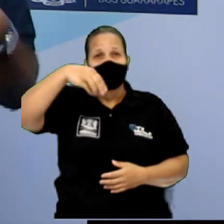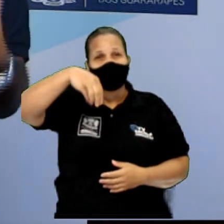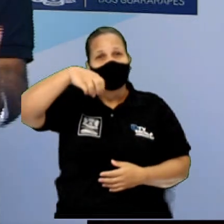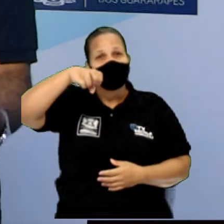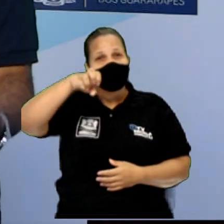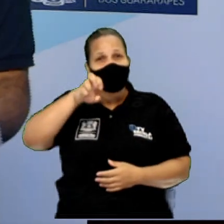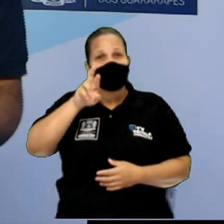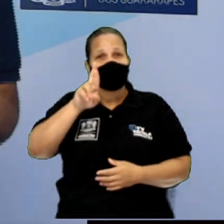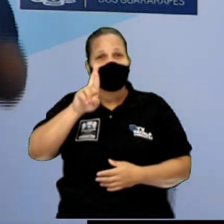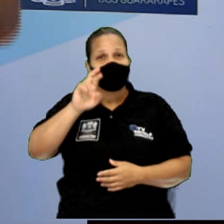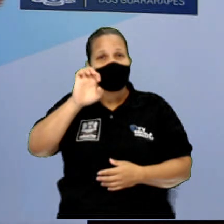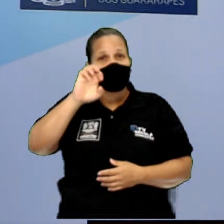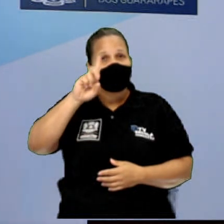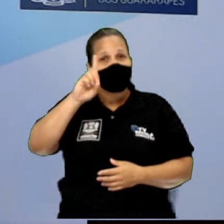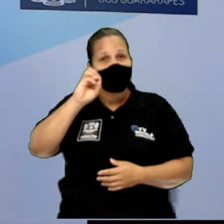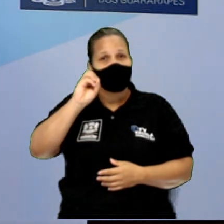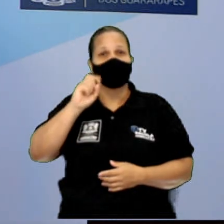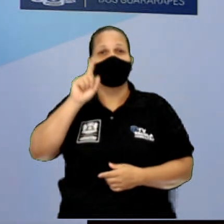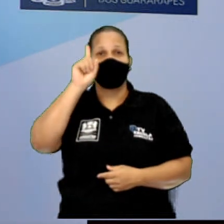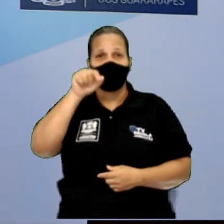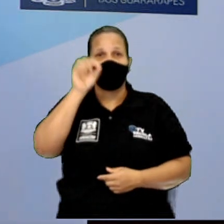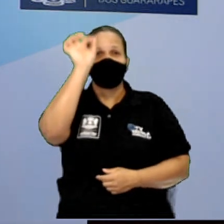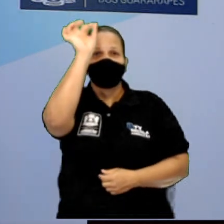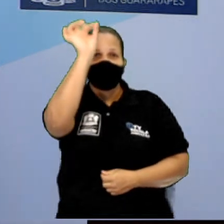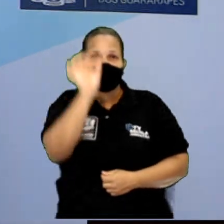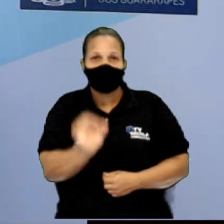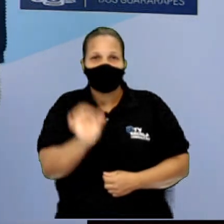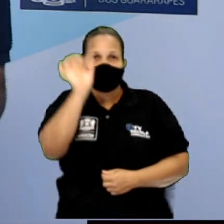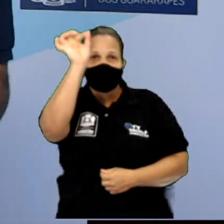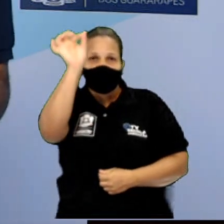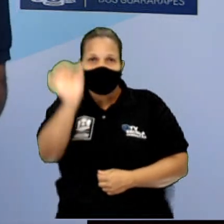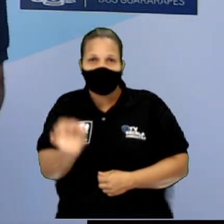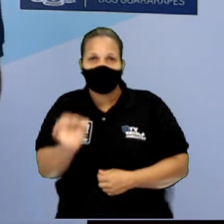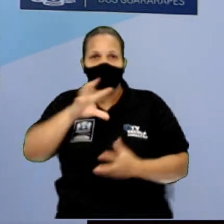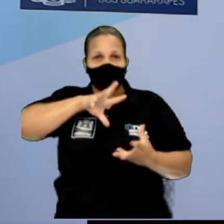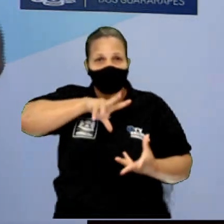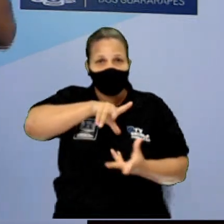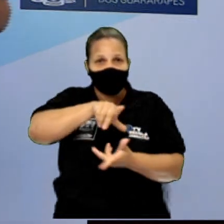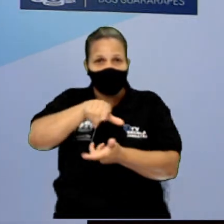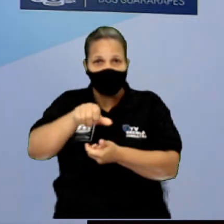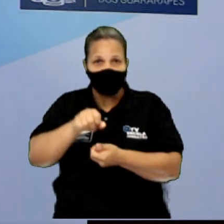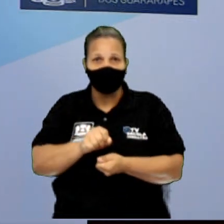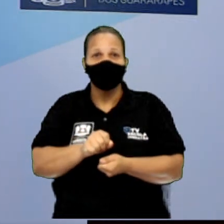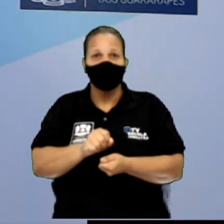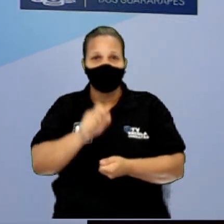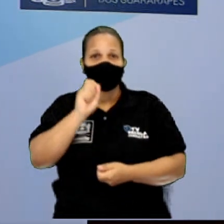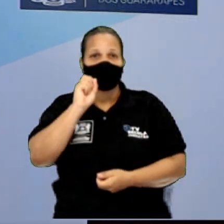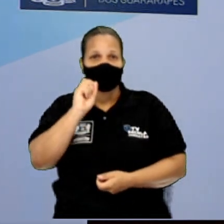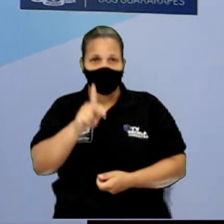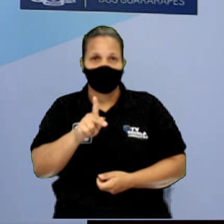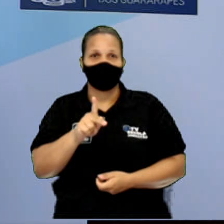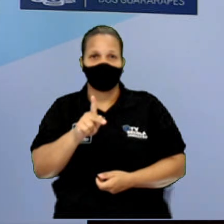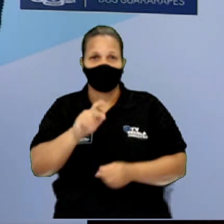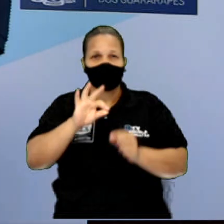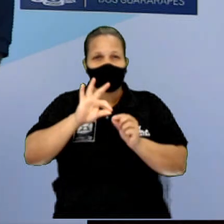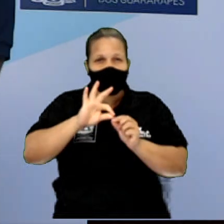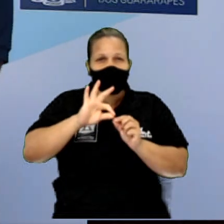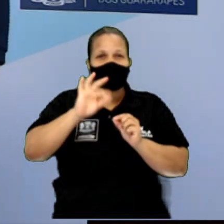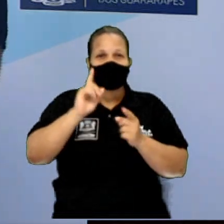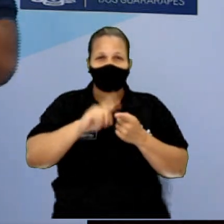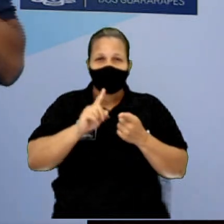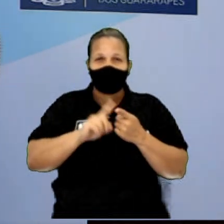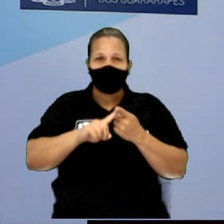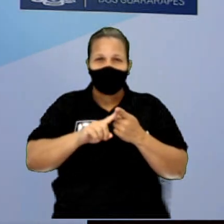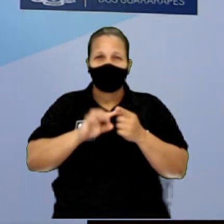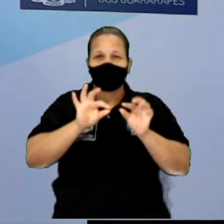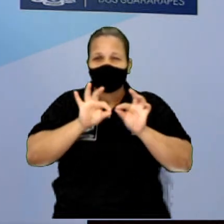são meridianos? São linhas verticais que cortam a Terra, tá? E definem as